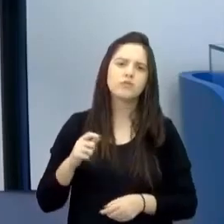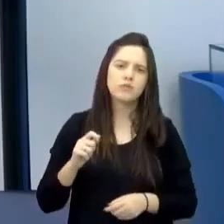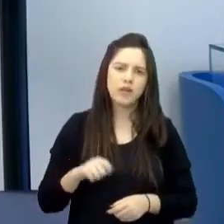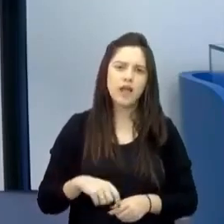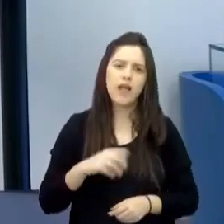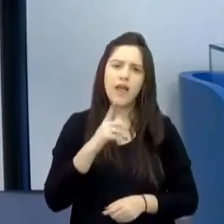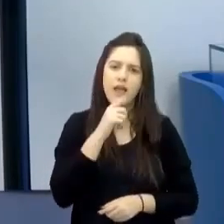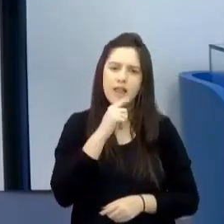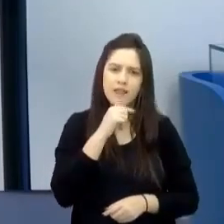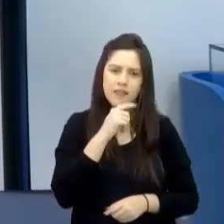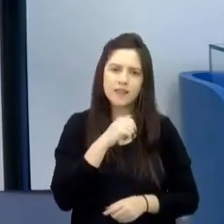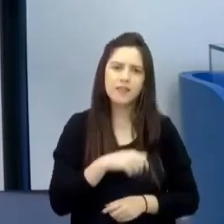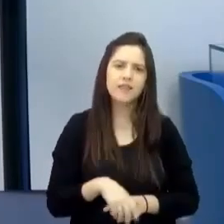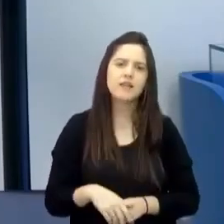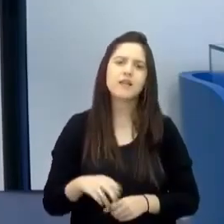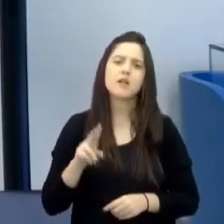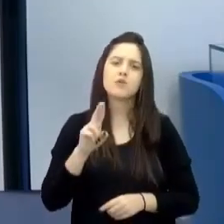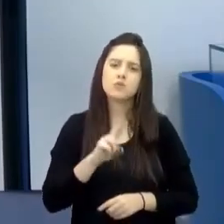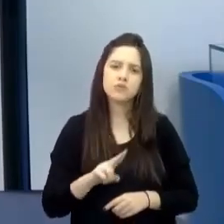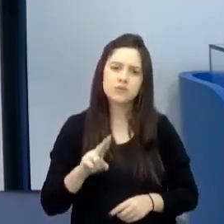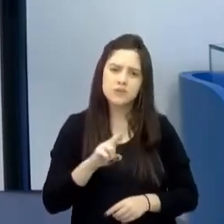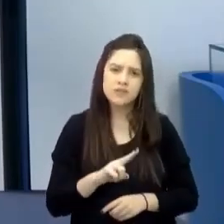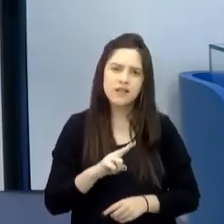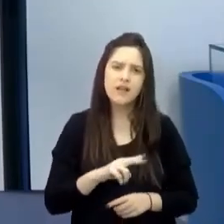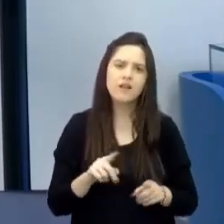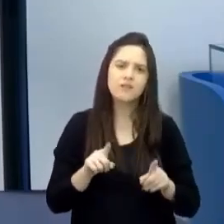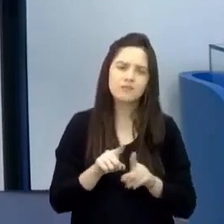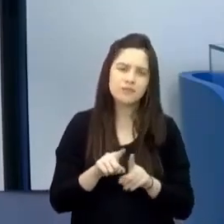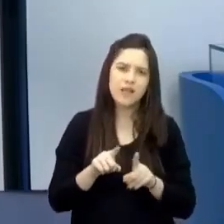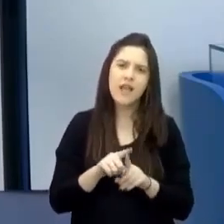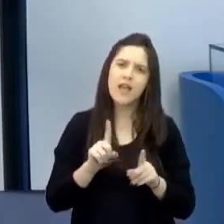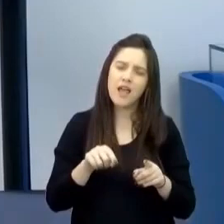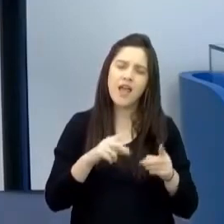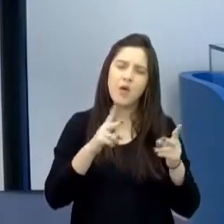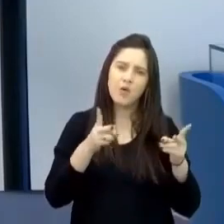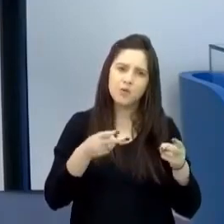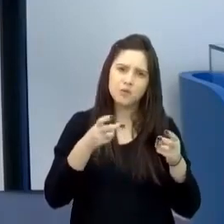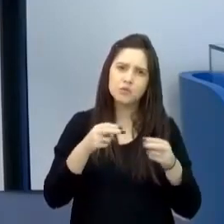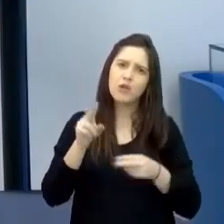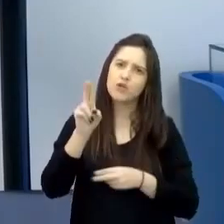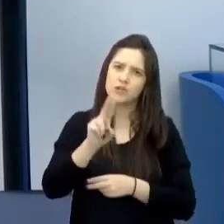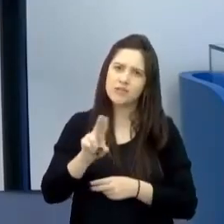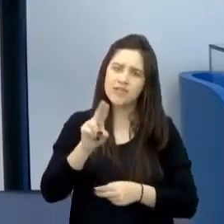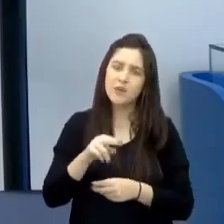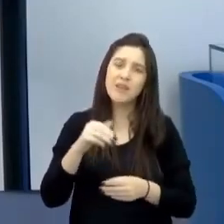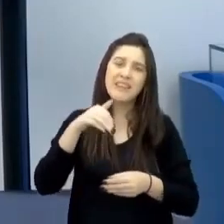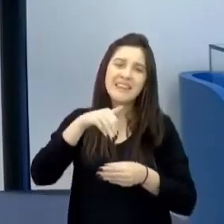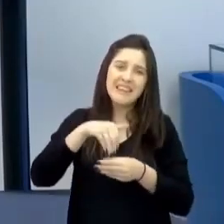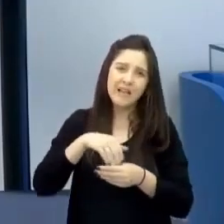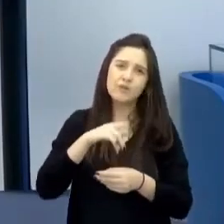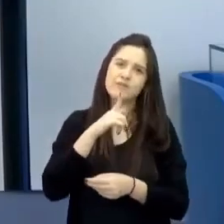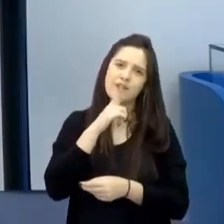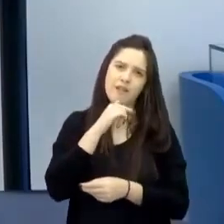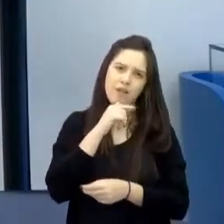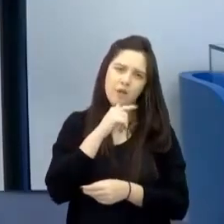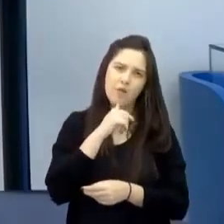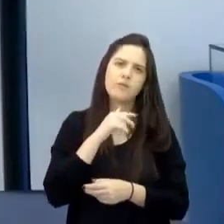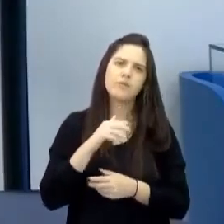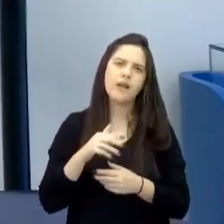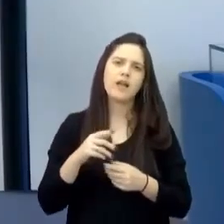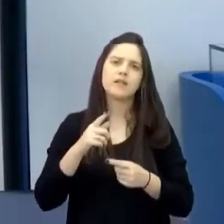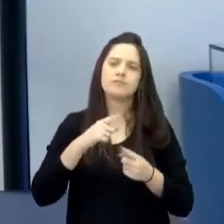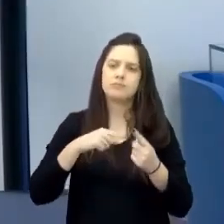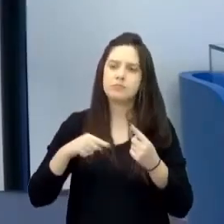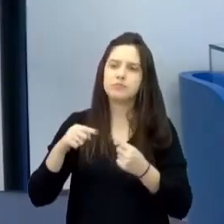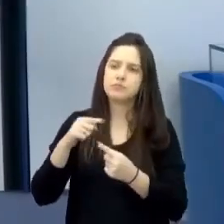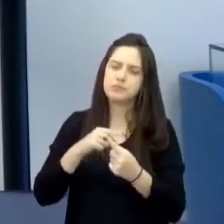água, porque ela é utilizada e não retorna. Então, o consumo é a utilização da água com um não retorno dela para o